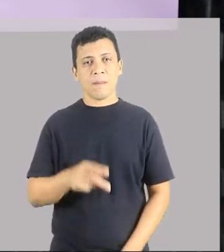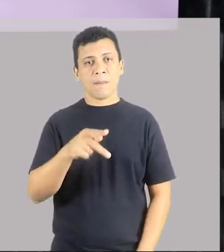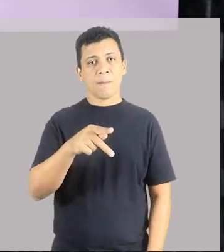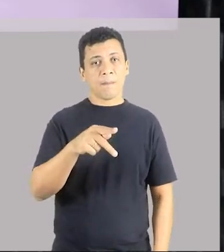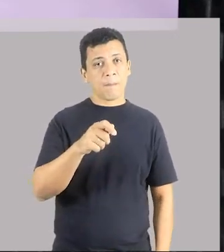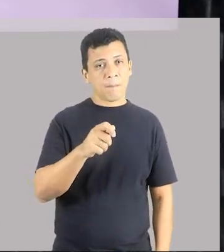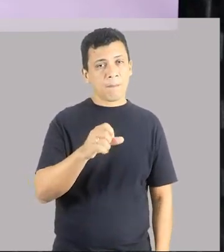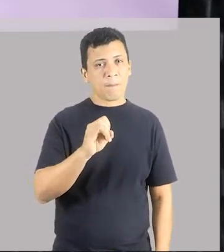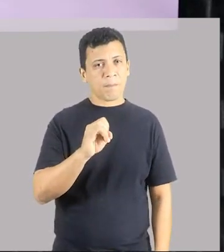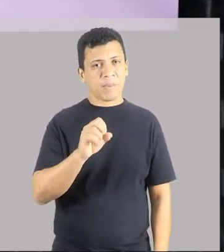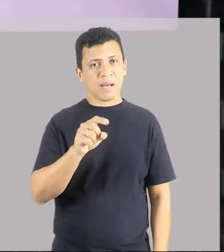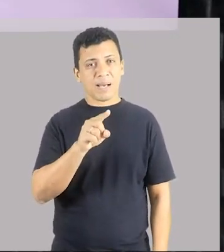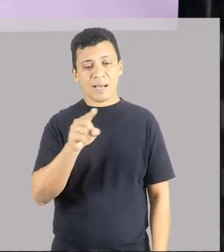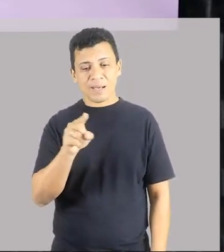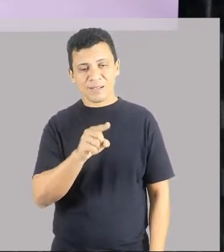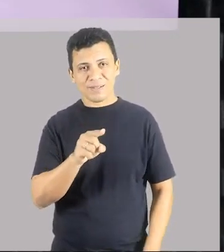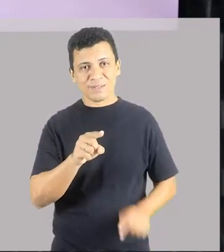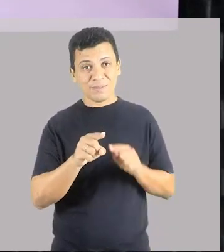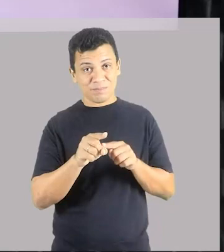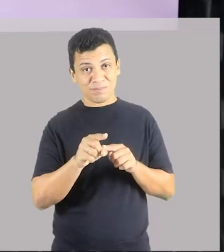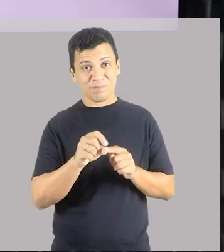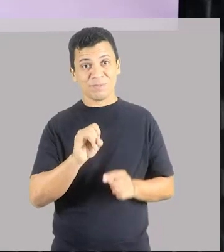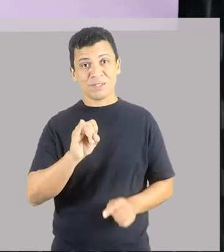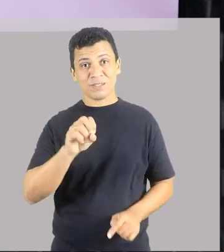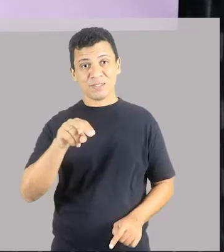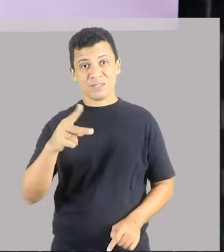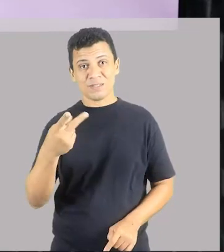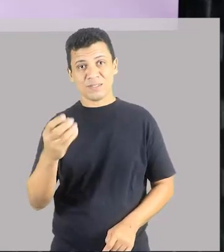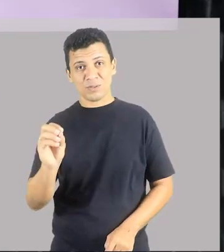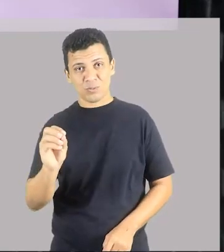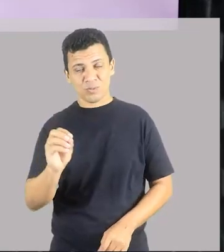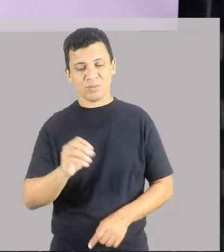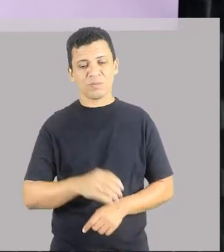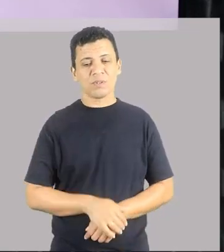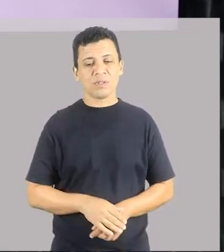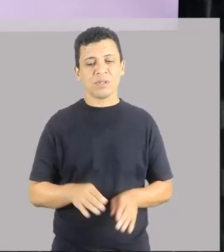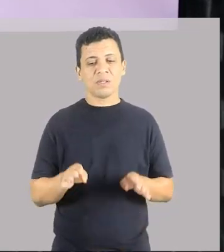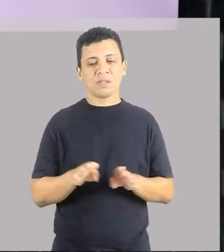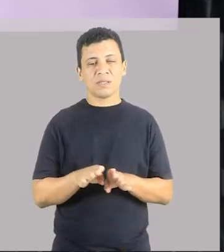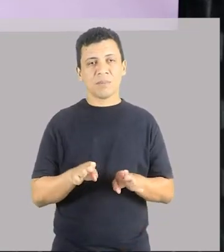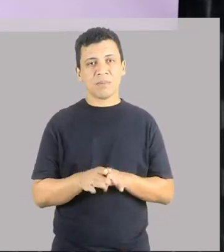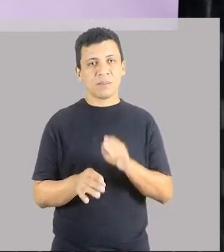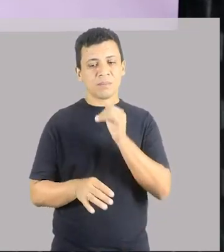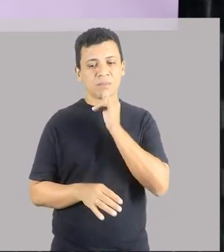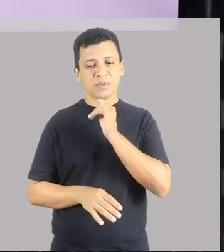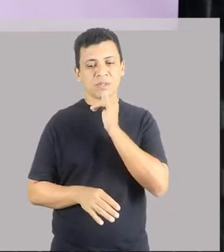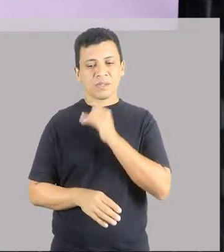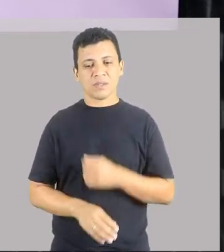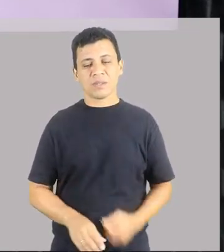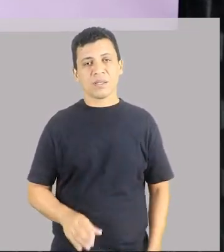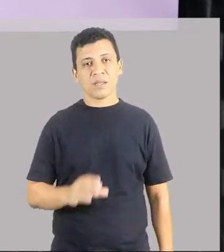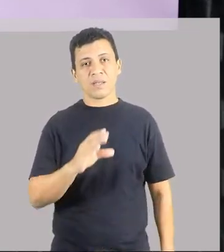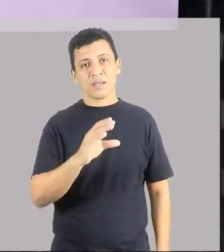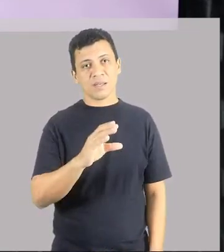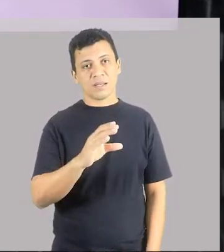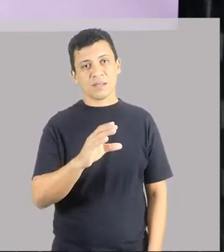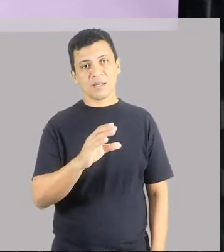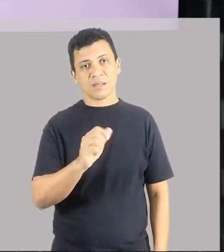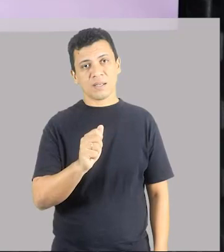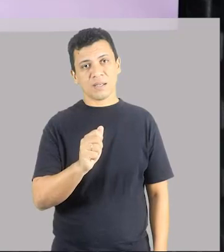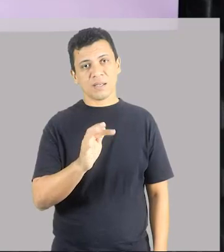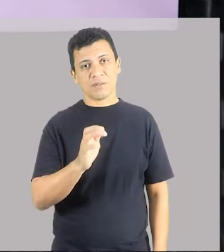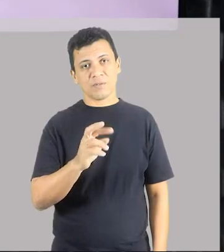esse Z conecta o radical Com sufixo a mesma coisa acontece por exemplo com cafeteira é